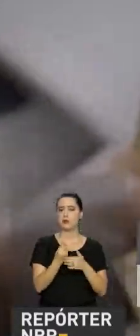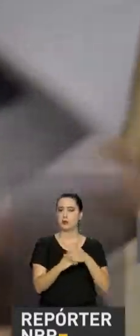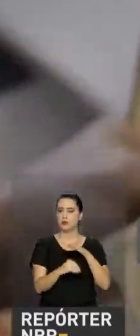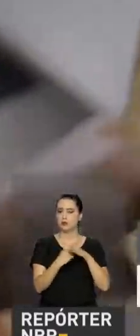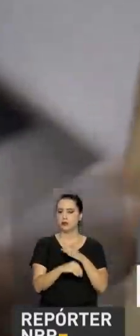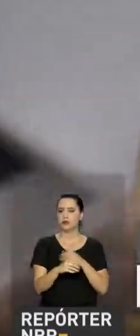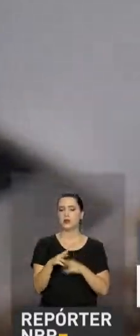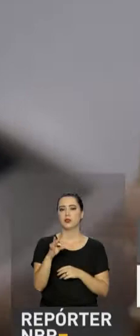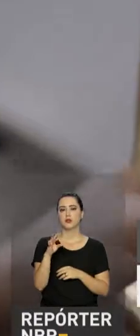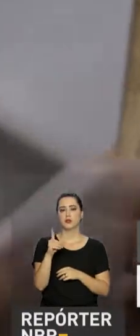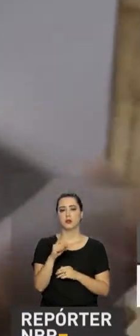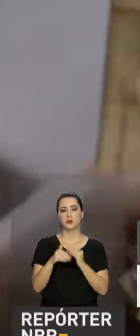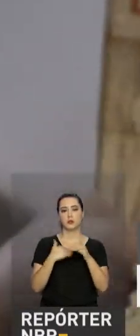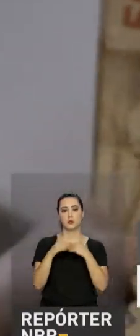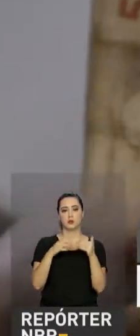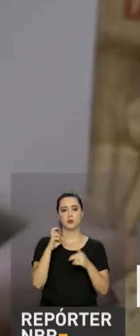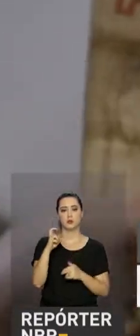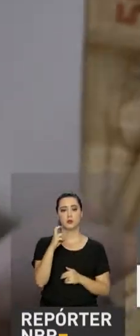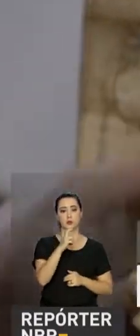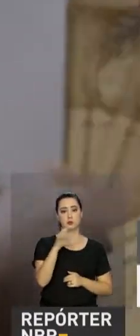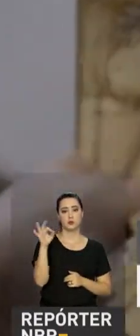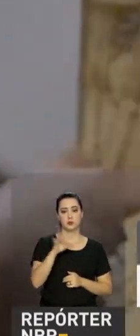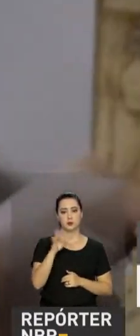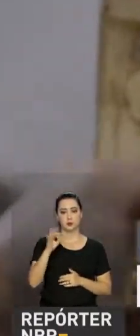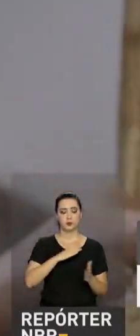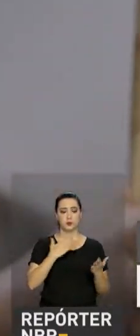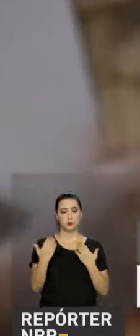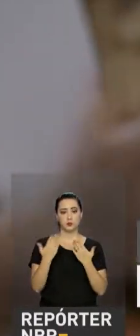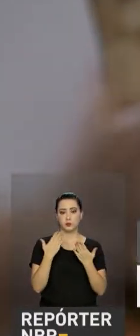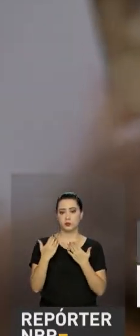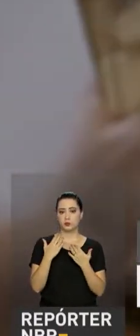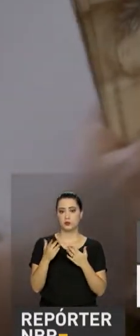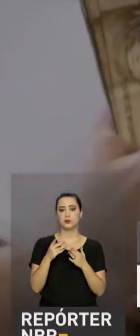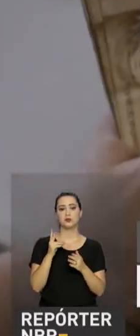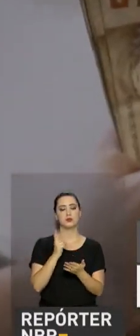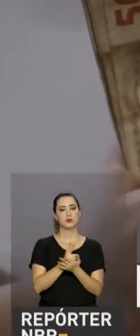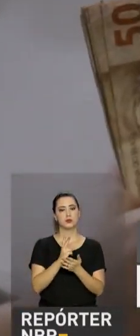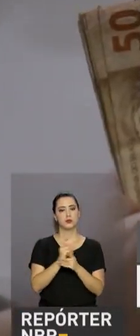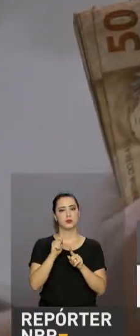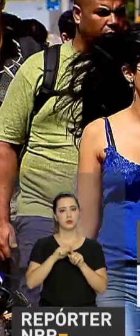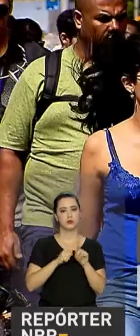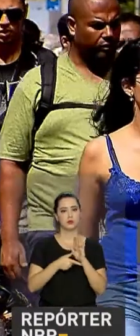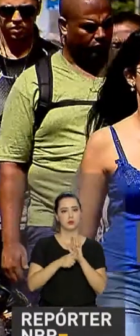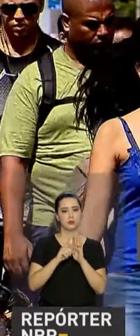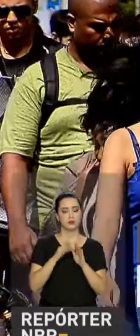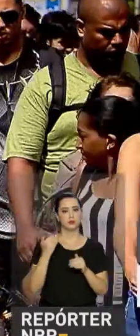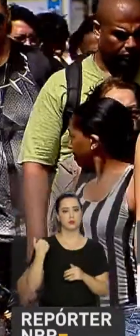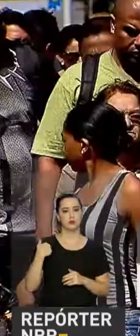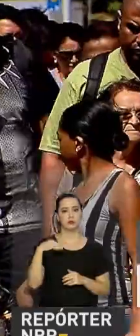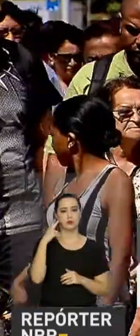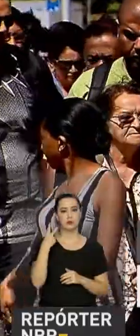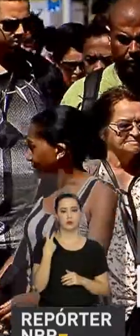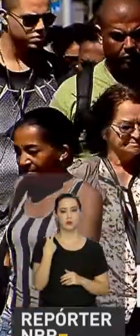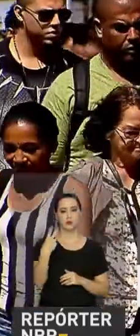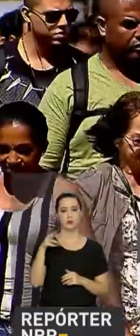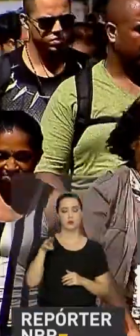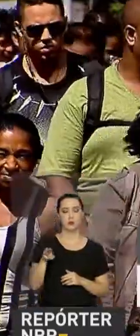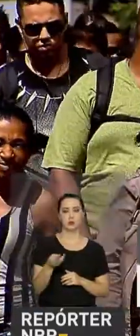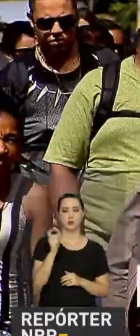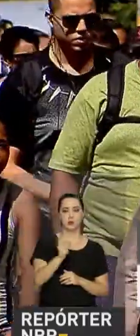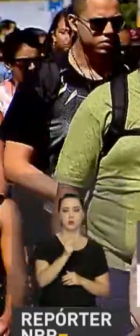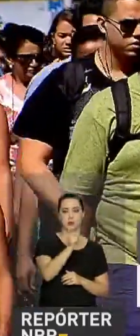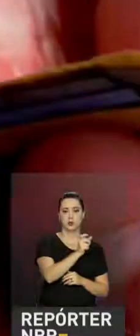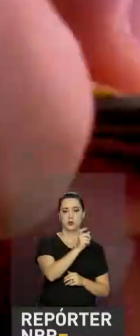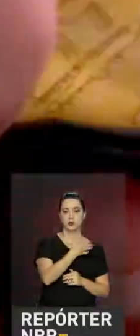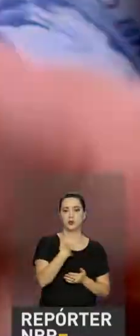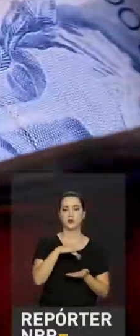um aumento de 55% em relação ao mesmo mês no ano passado são mais de 2 milhões de investidores cadastrados